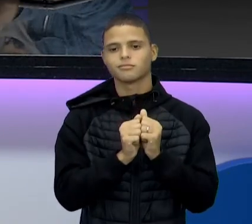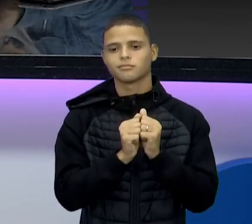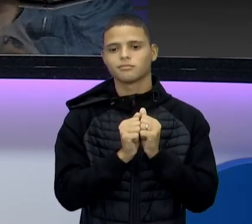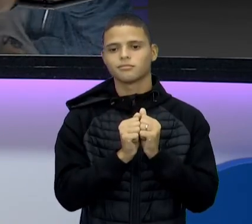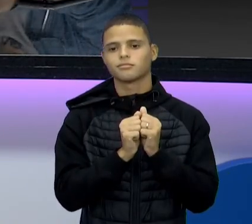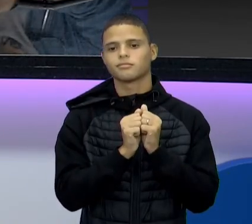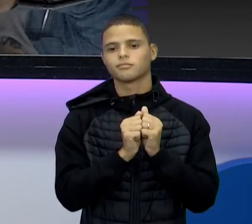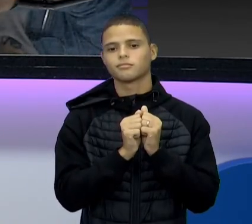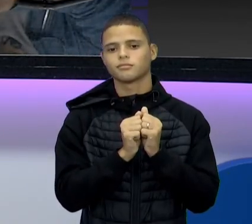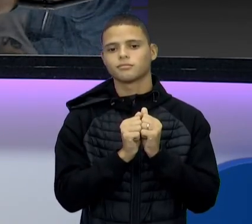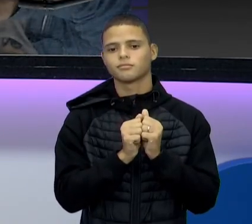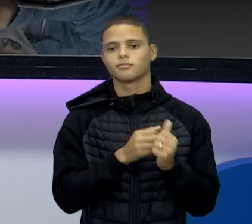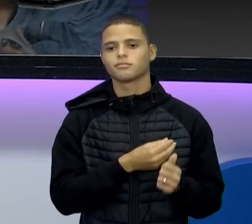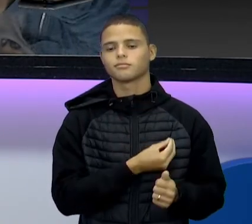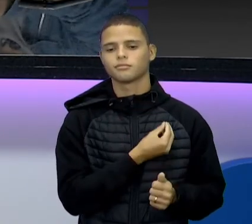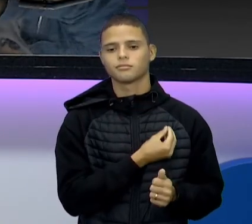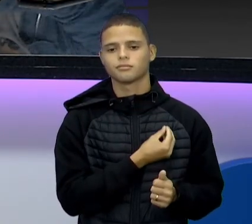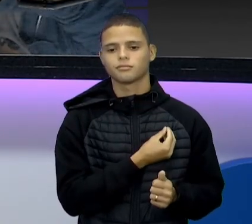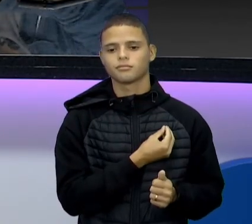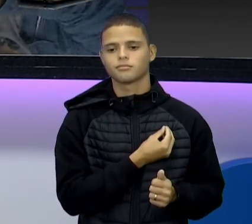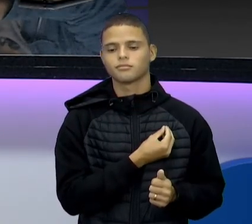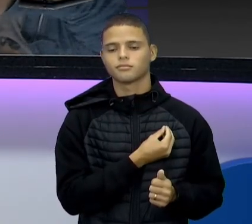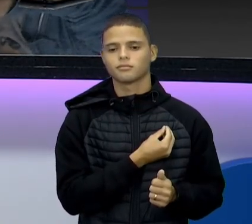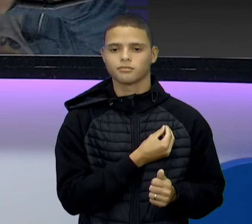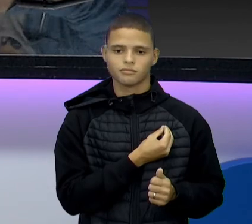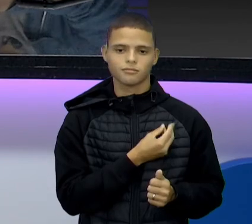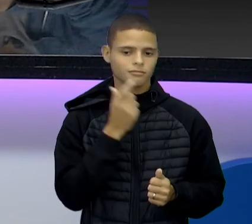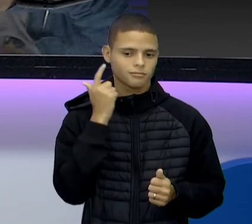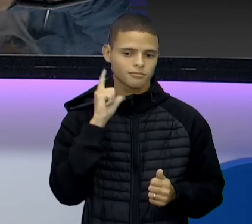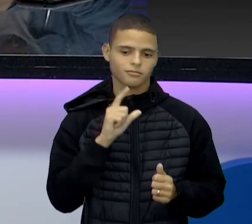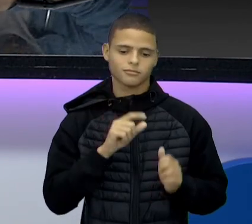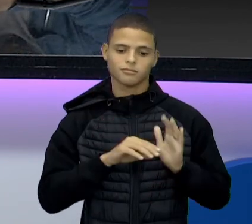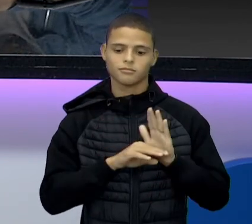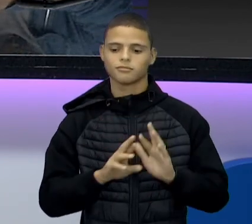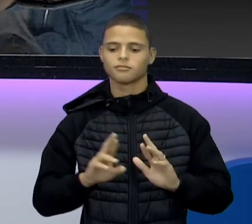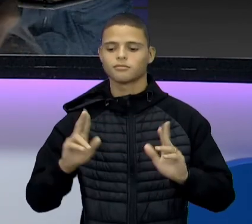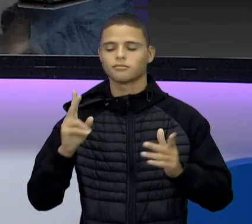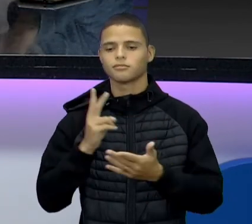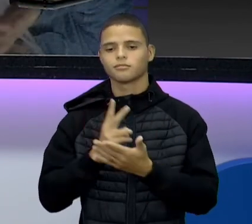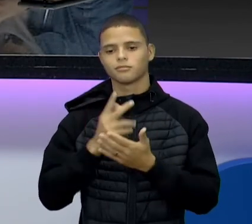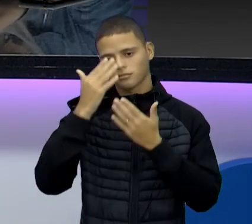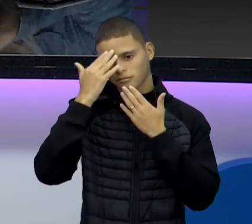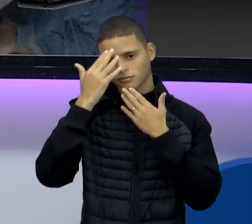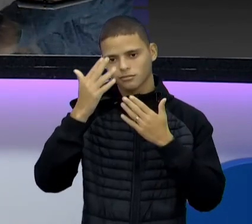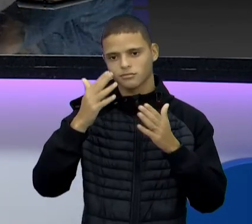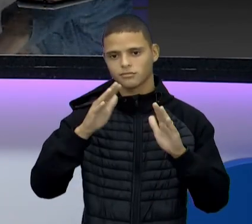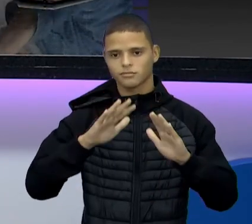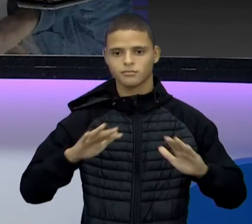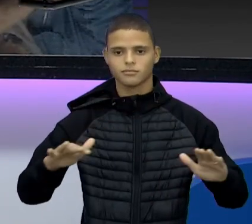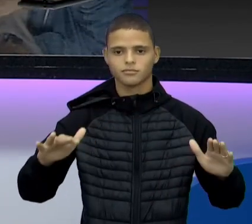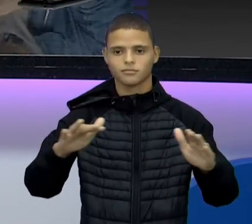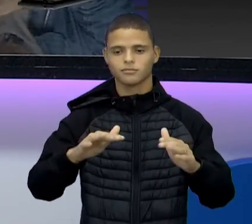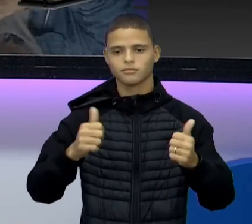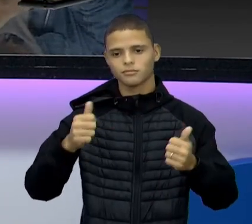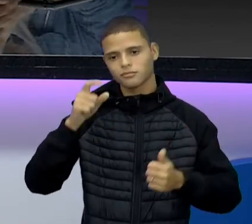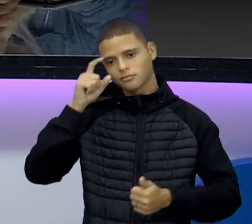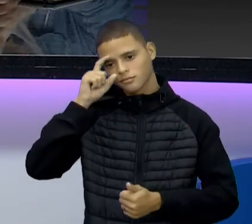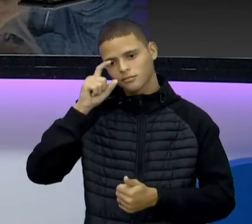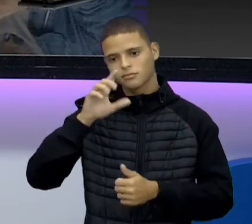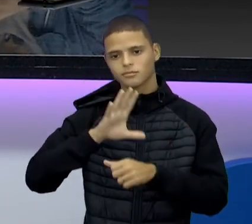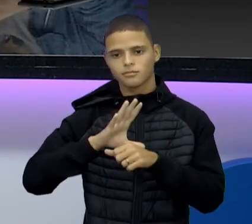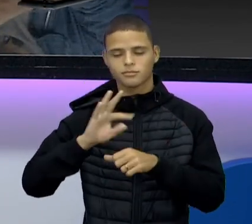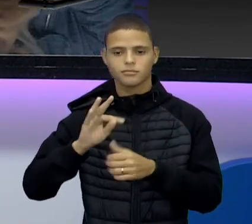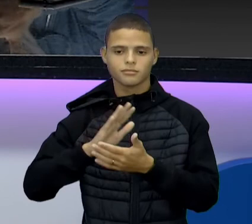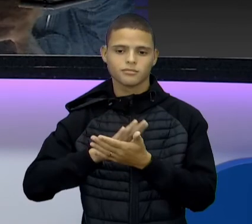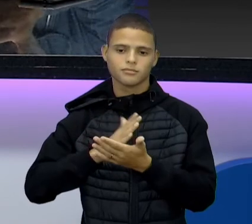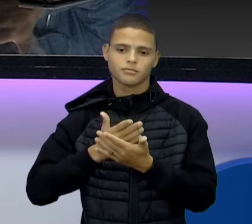manter a vida, enquanto pudermos faremos a diferença sempre. Agradecer a produção, Libras, Matheus, Thalita, todo